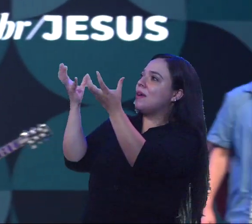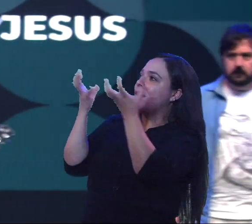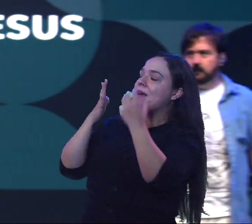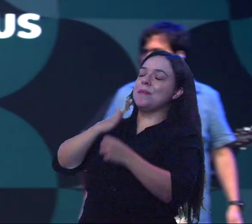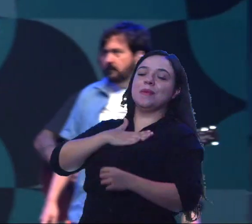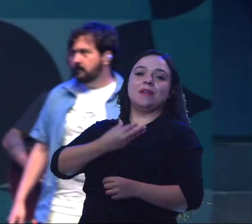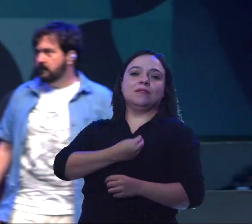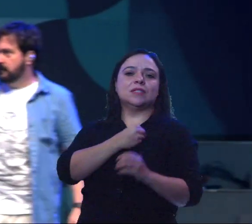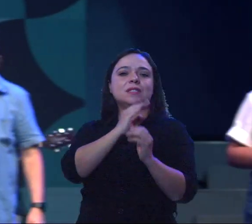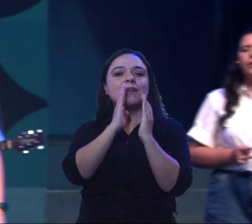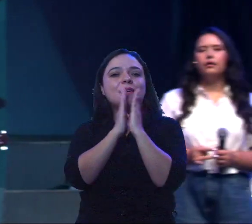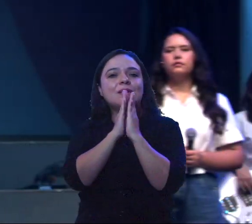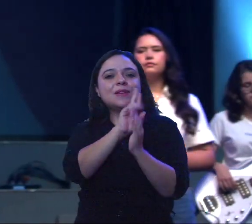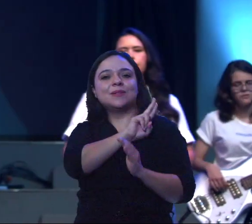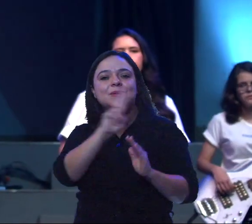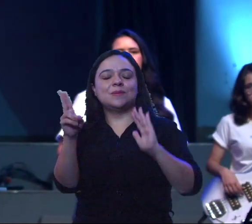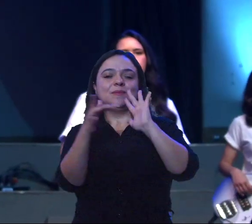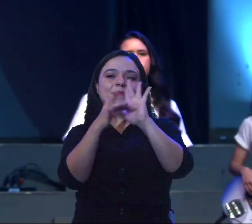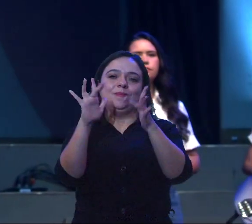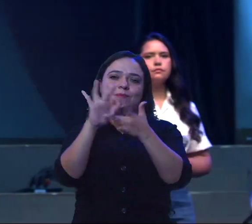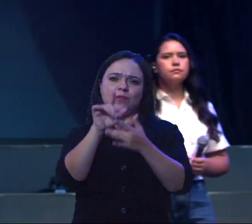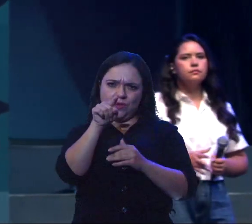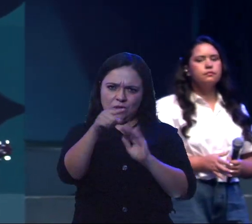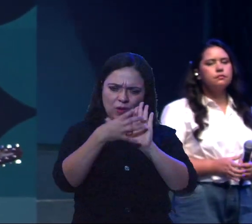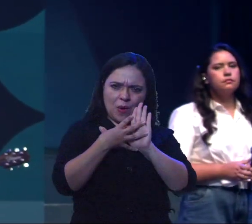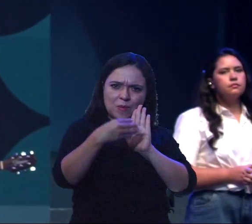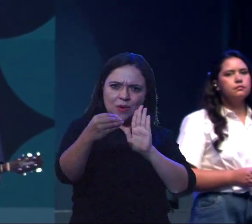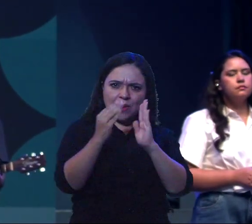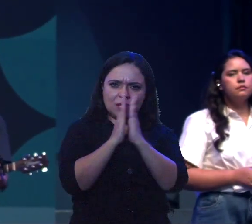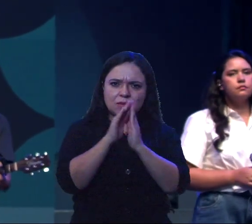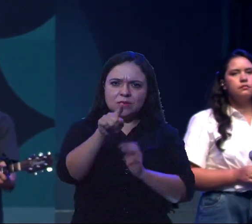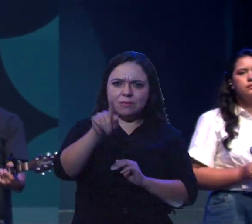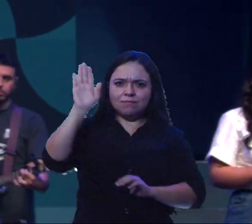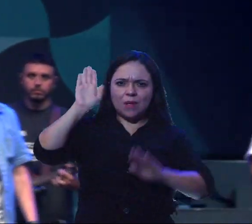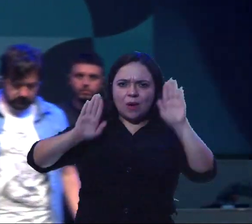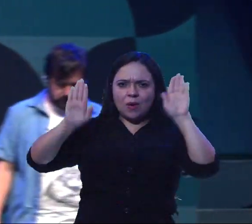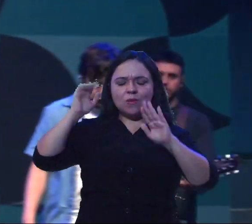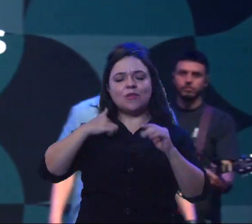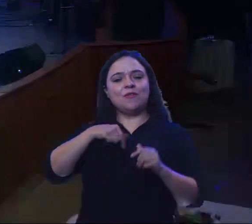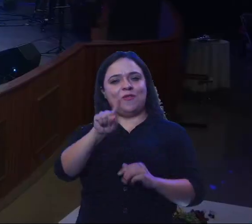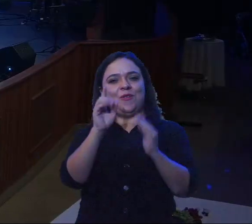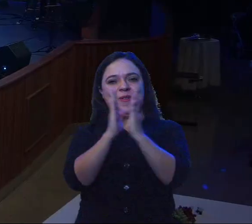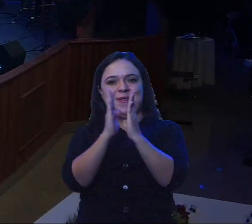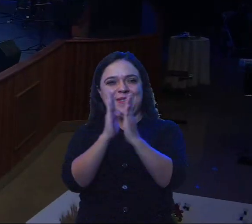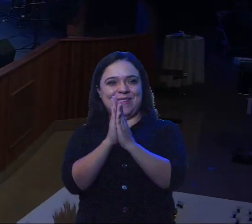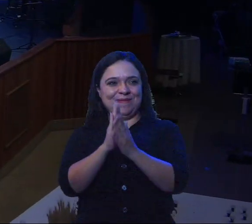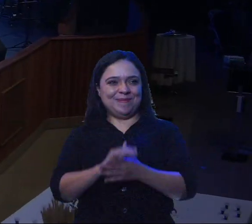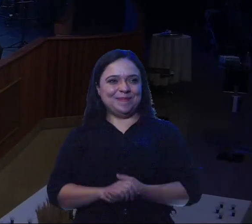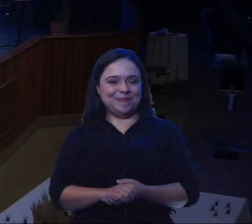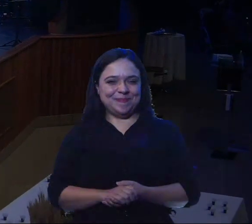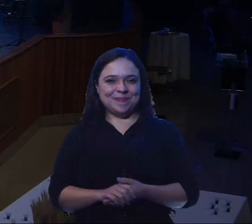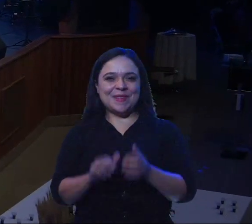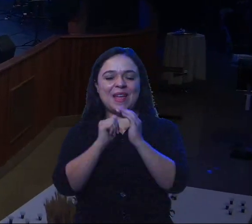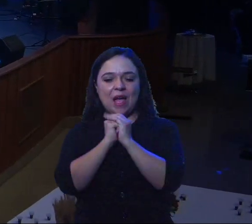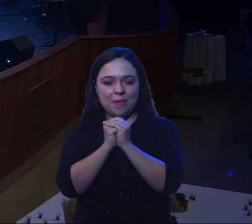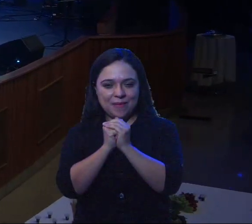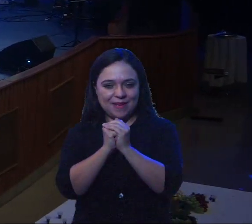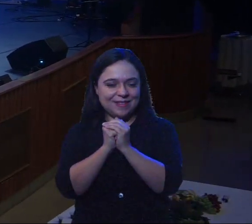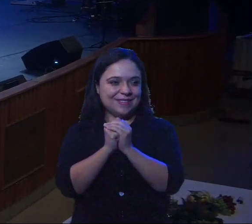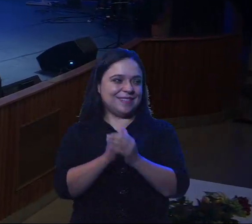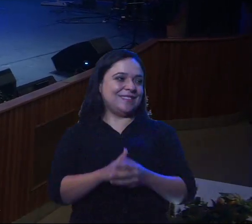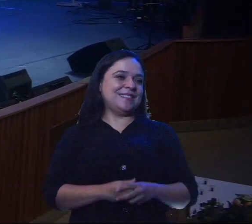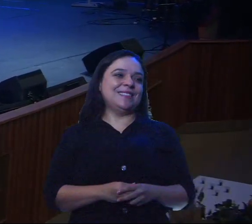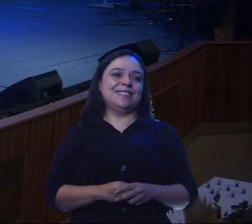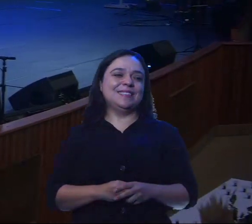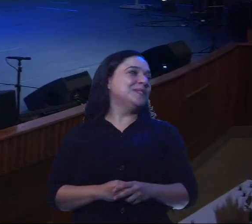a minha oração, Deus, no nome de Jesus. Se você fez essa oração, levanta a mão onde você está, eu quero orar por você. Amém, amém ali embaixo, amém. Quem mais?